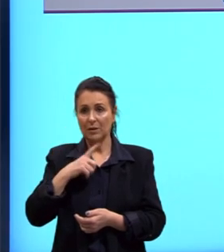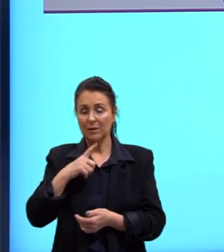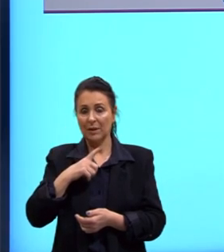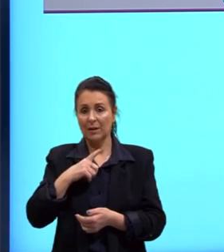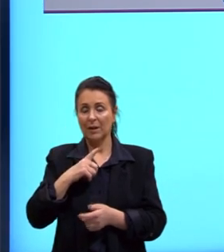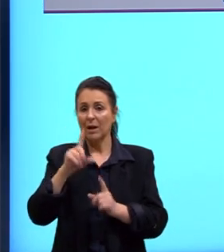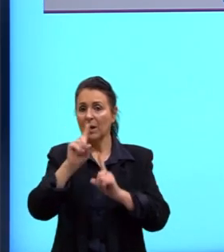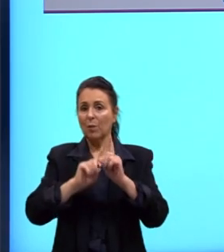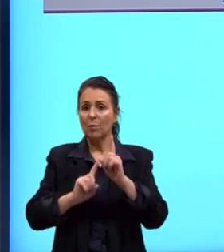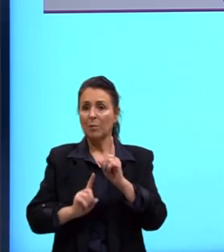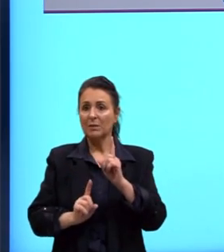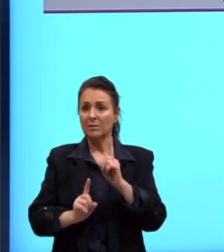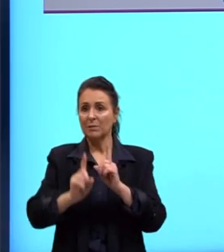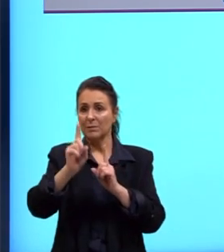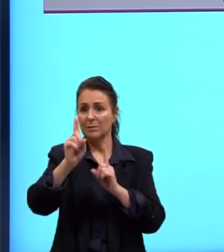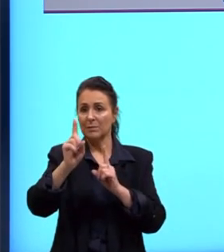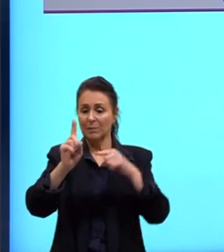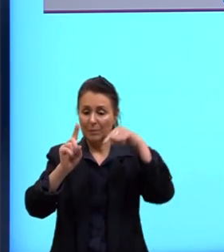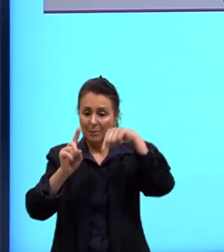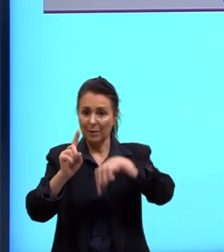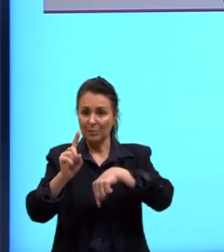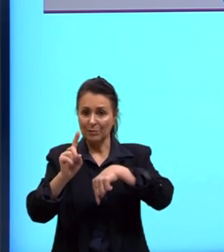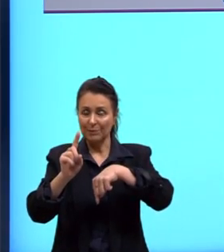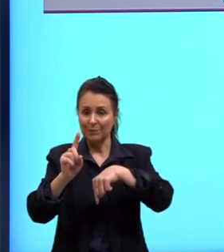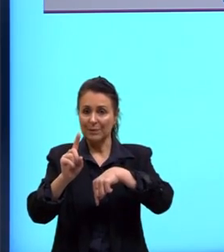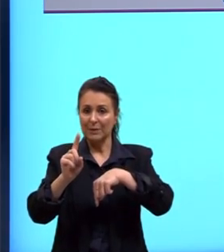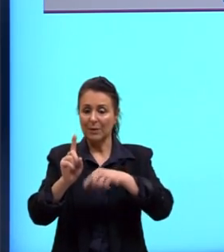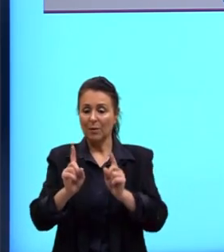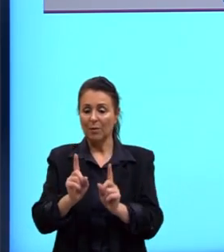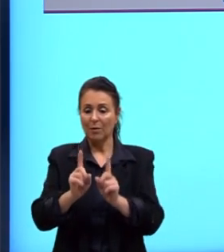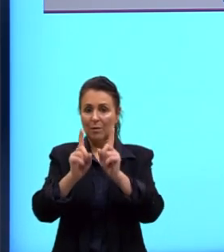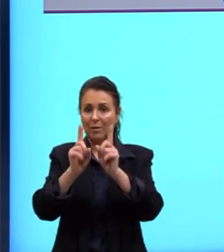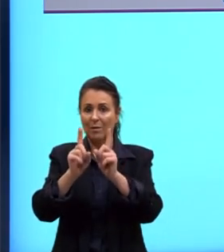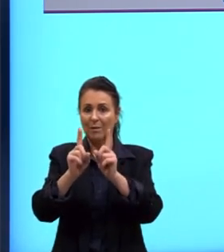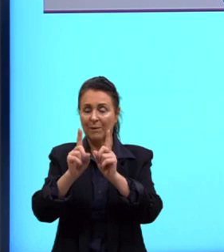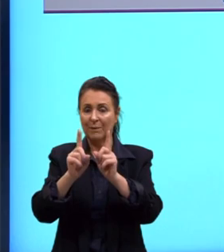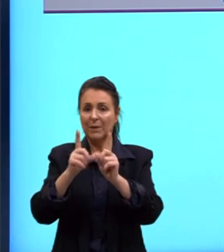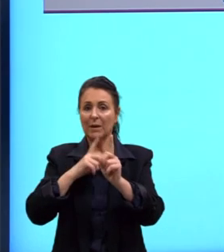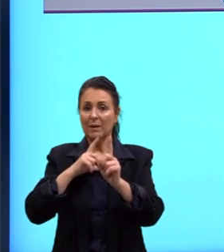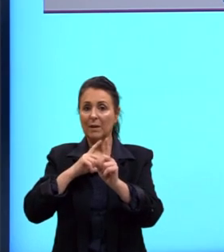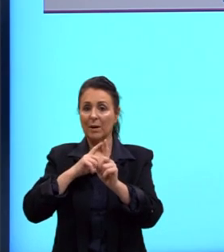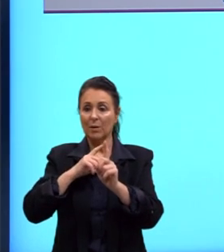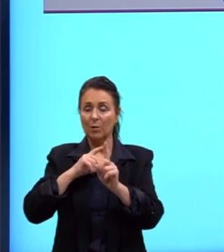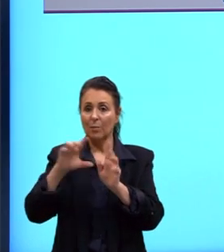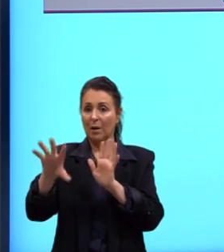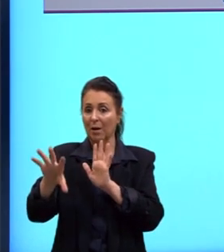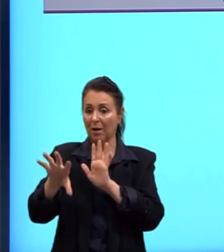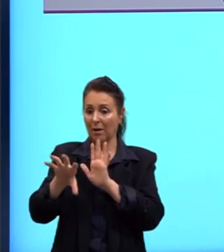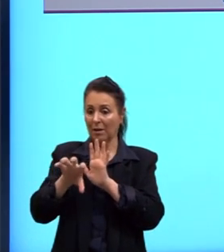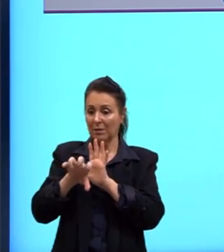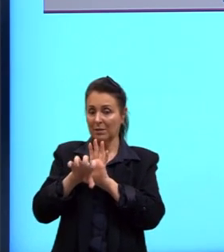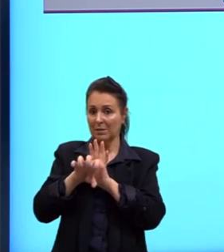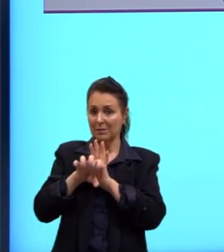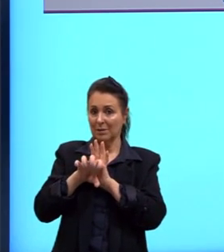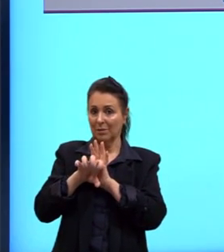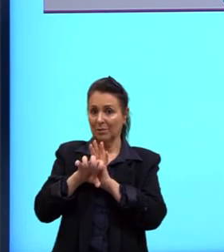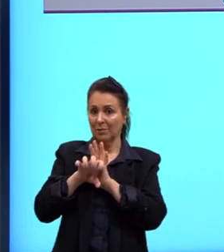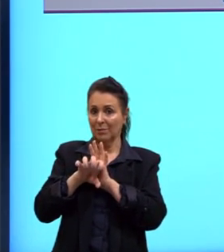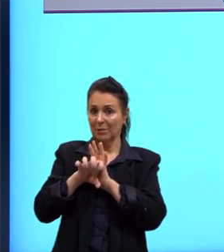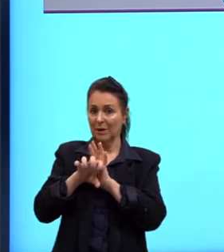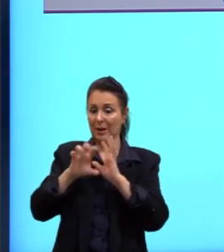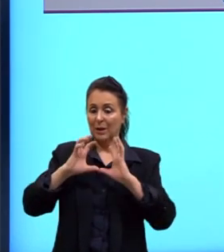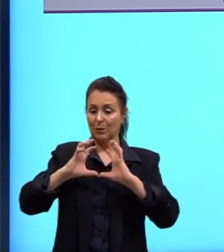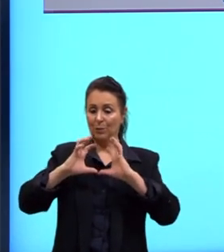né que umas flechinhas para cima esse indica que a né uma certa atração entre o balão e os